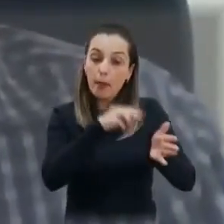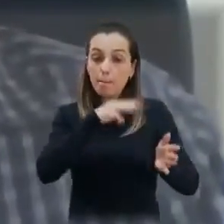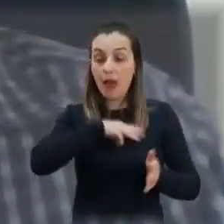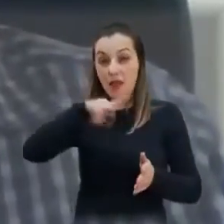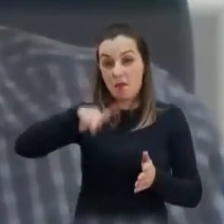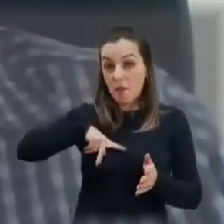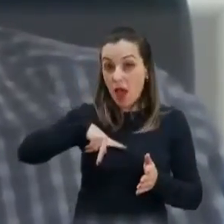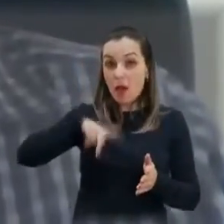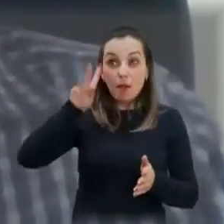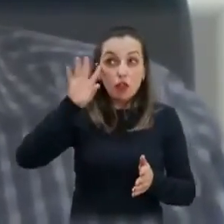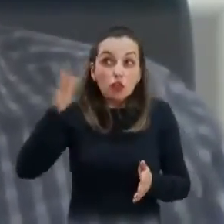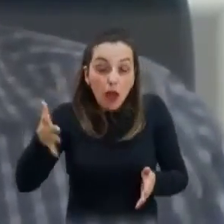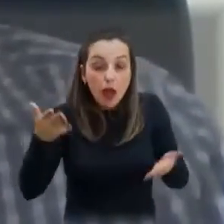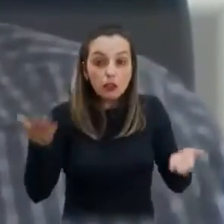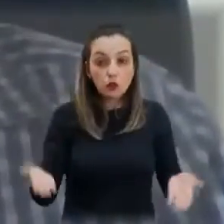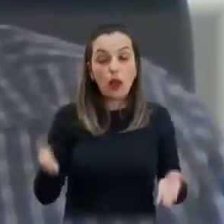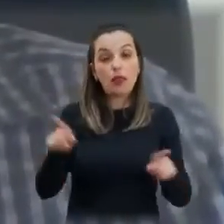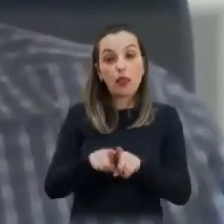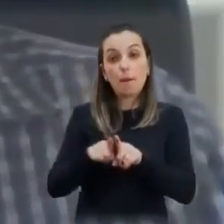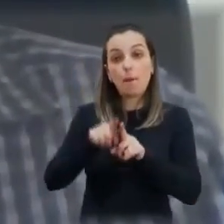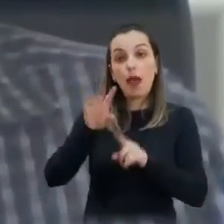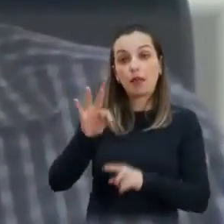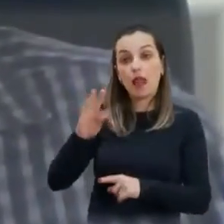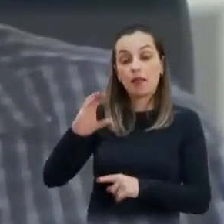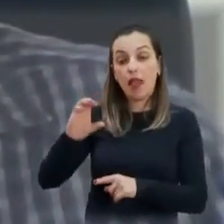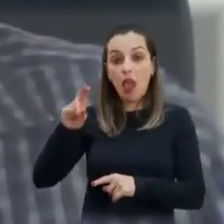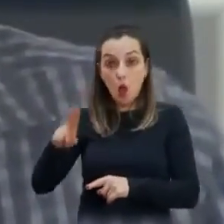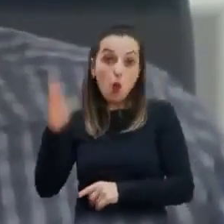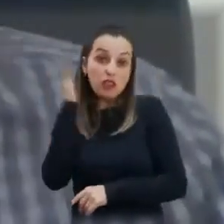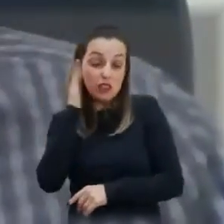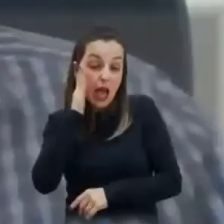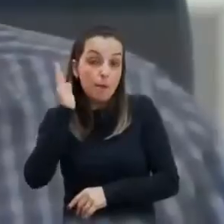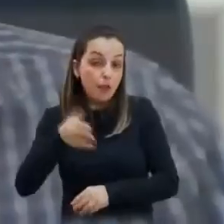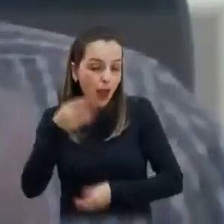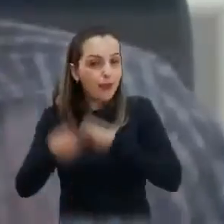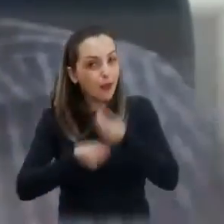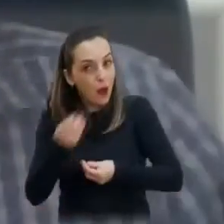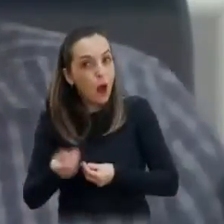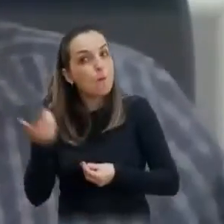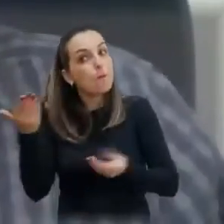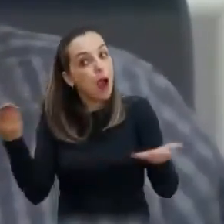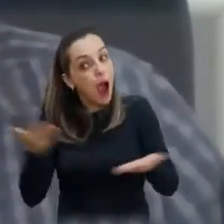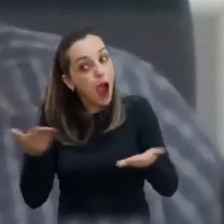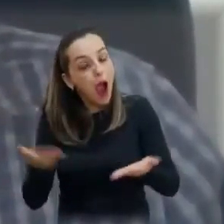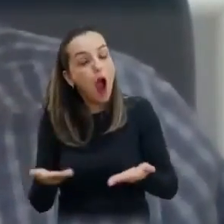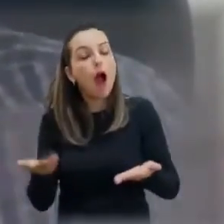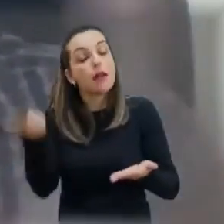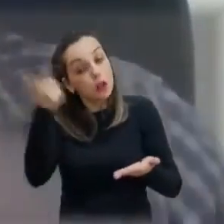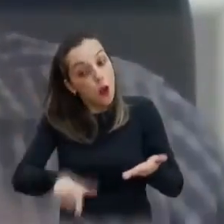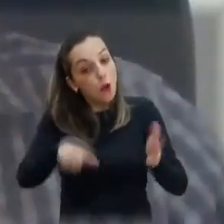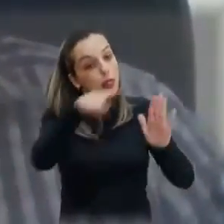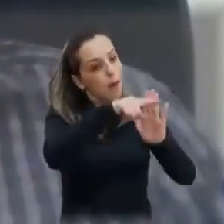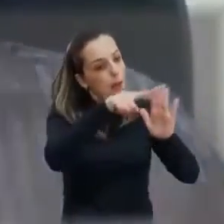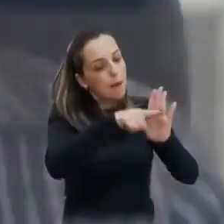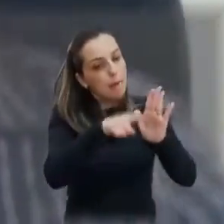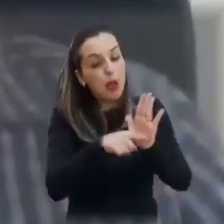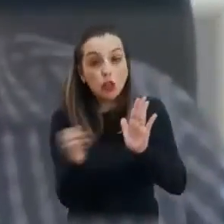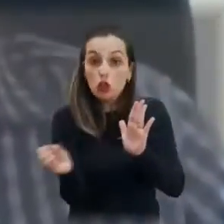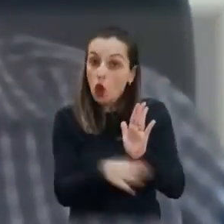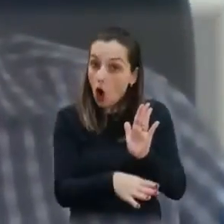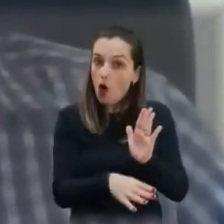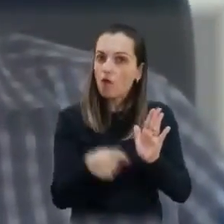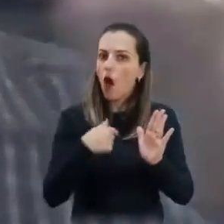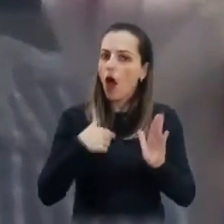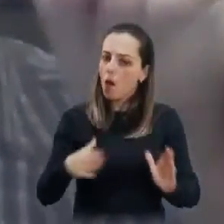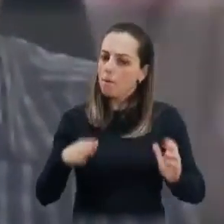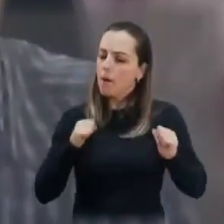sabemos o resultado. Que está no TCU, já sabemos também, já sabemos o resultado. Agora, veja bem, eu não posso realmente, nunca vou